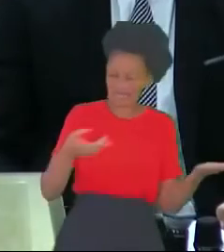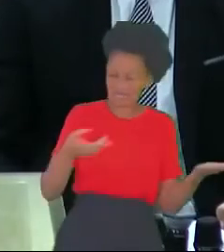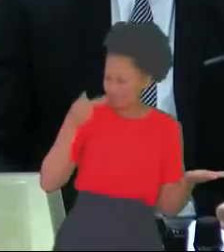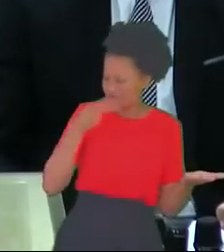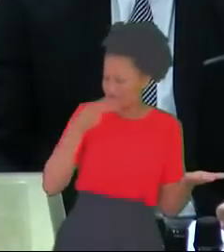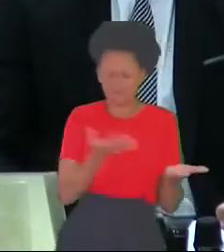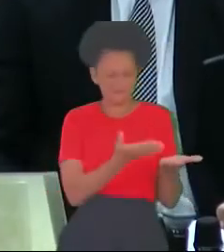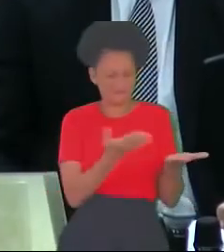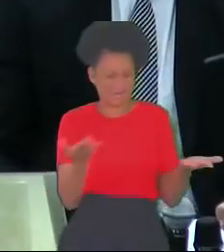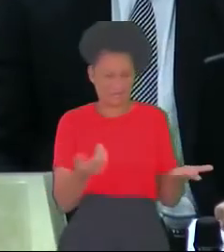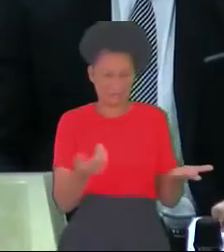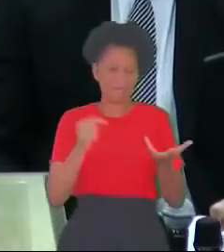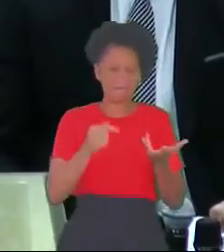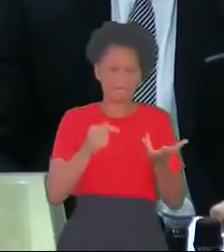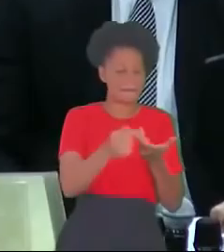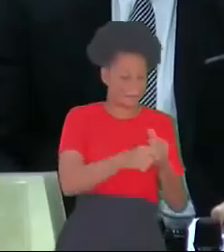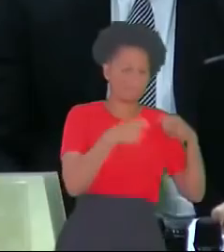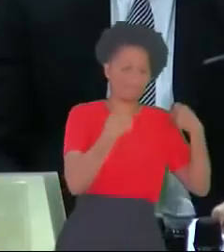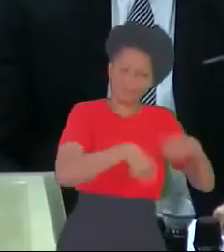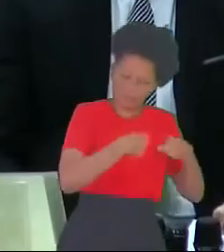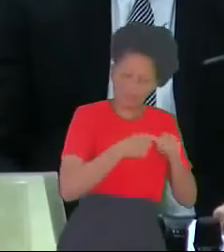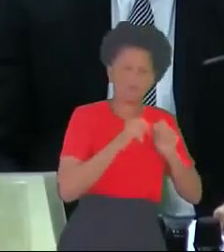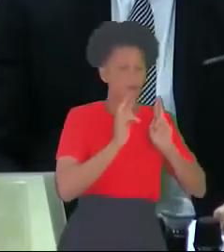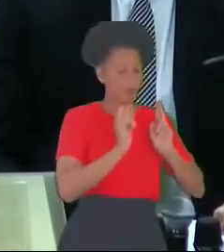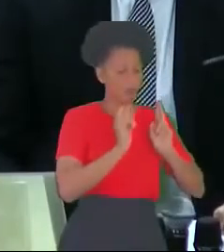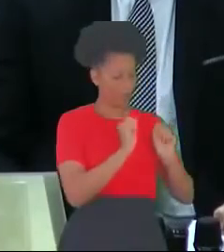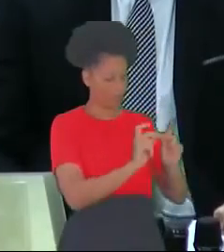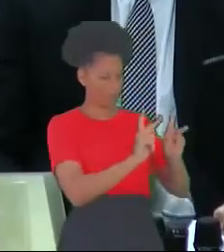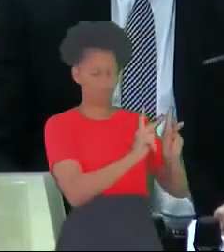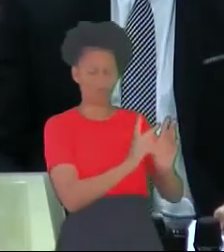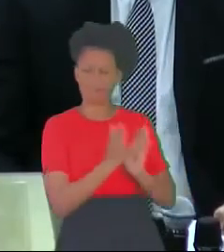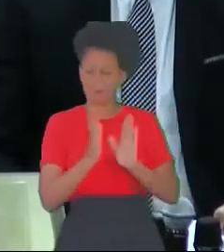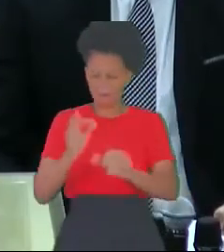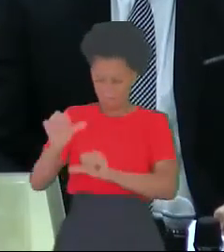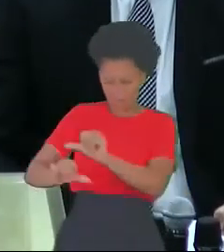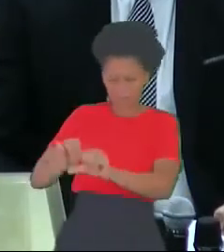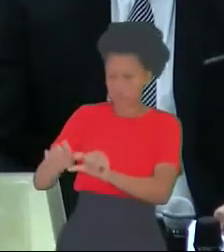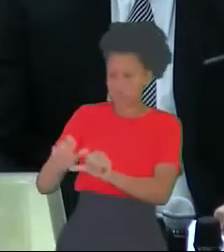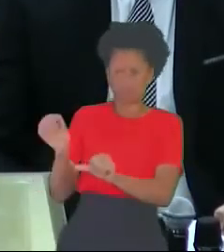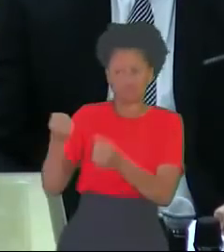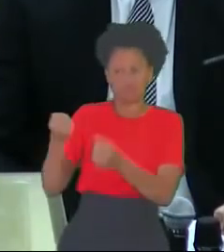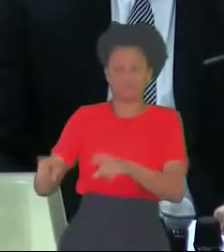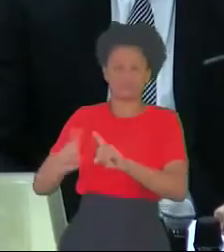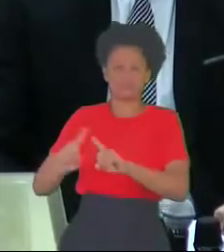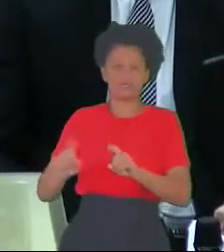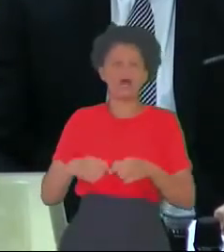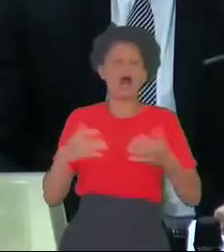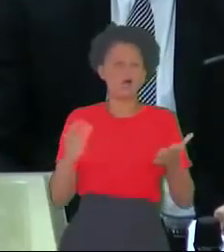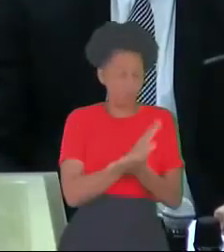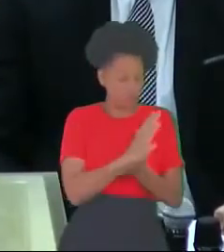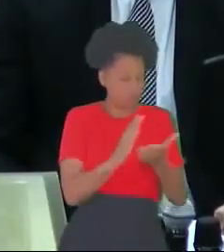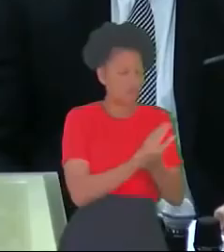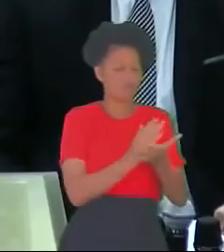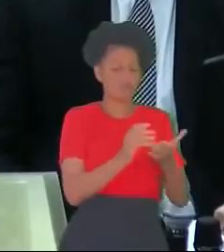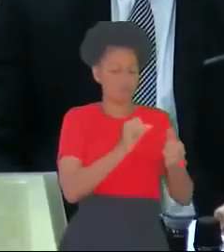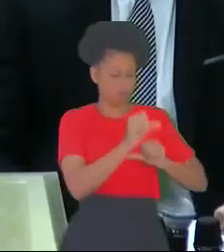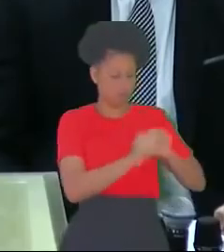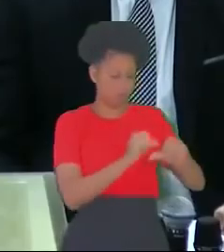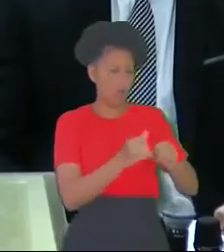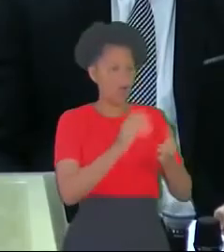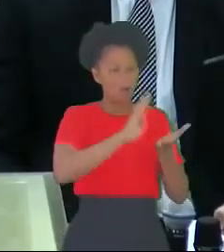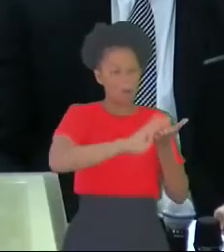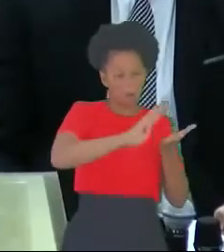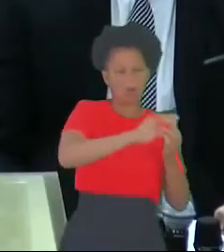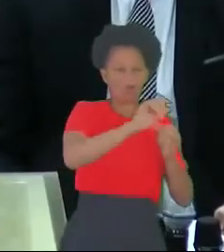mudanças necessárias. Eu estou falando de mudanças que não eram para acontecer. Não estou falando de mudança porque o banco era de um jeito e agora é de